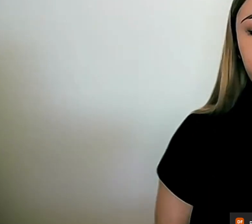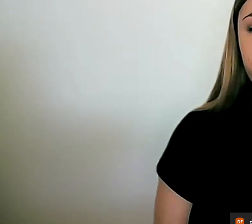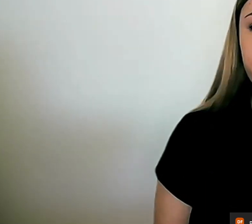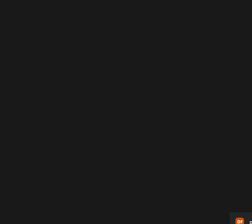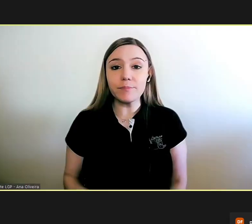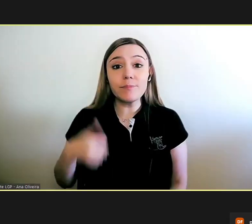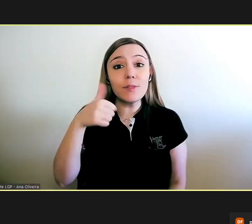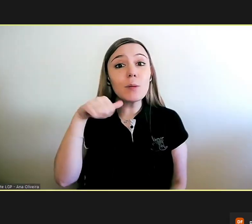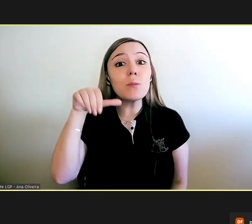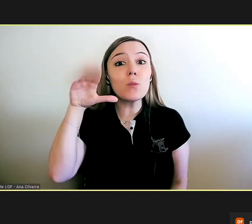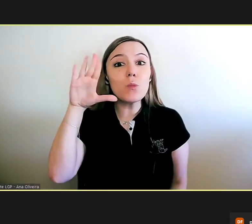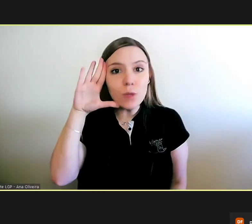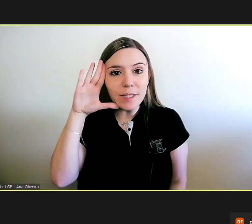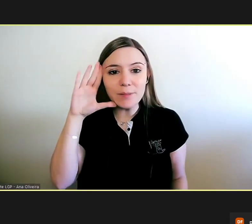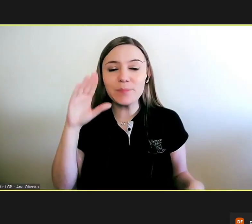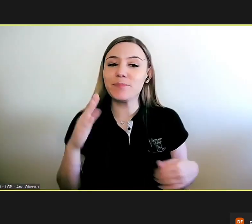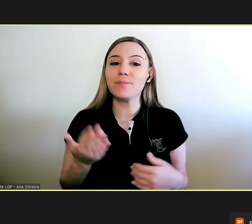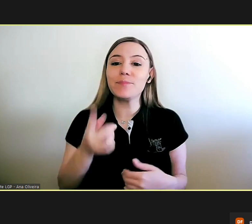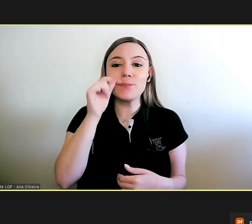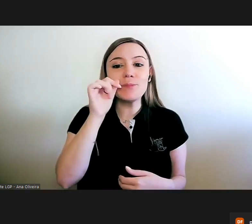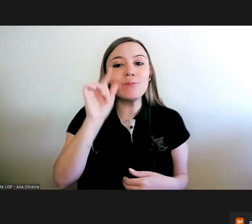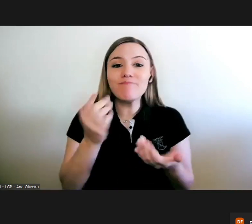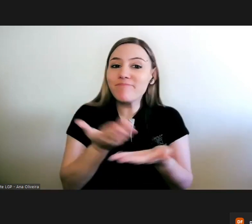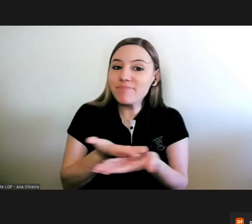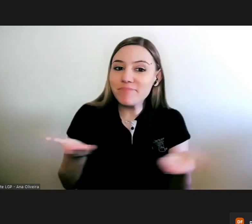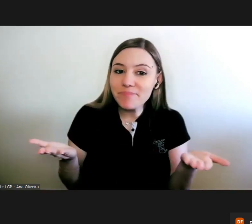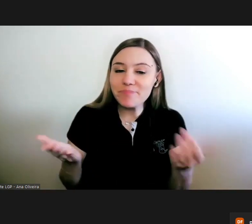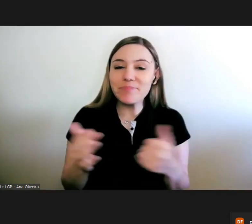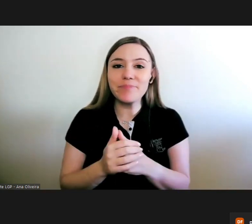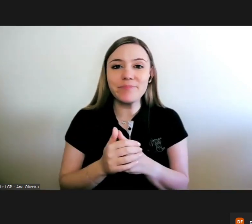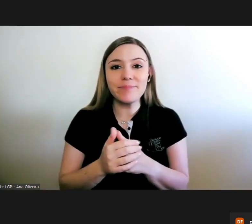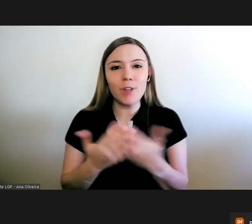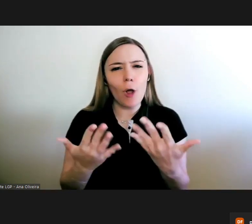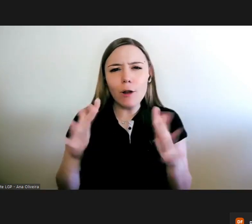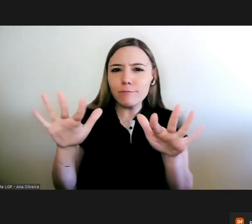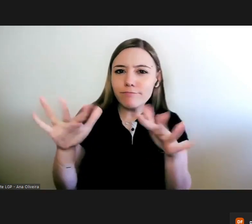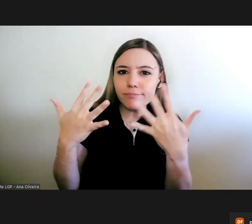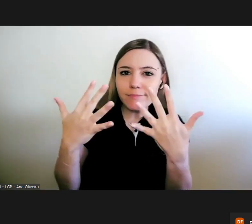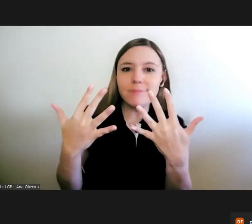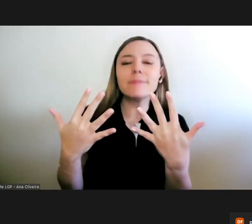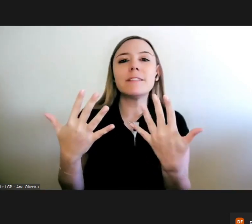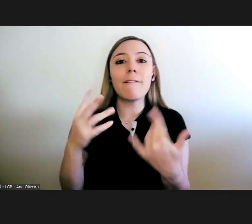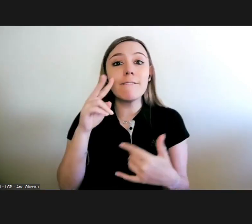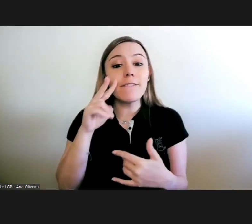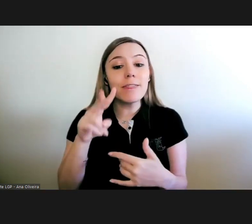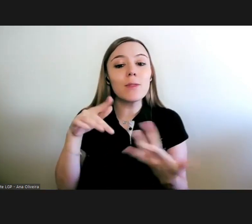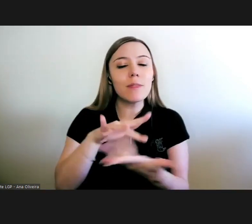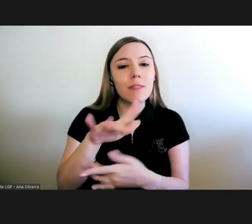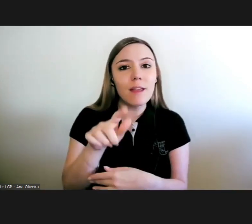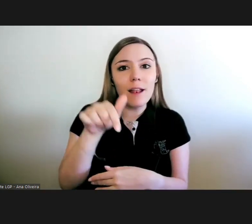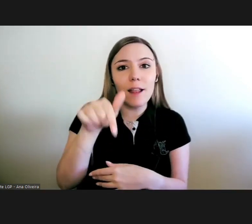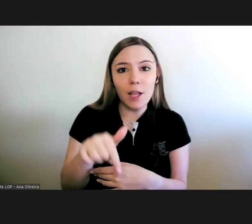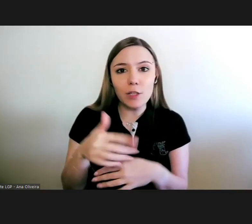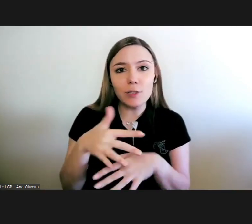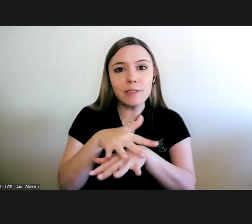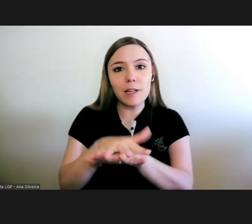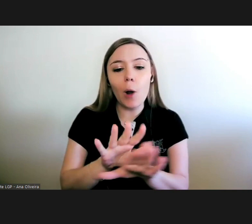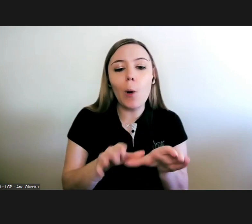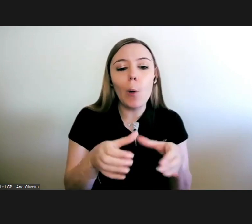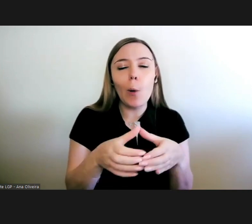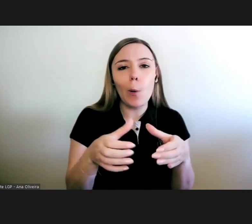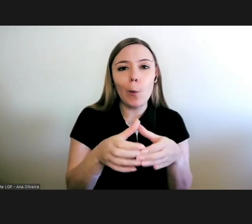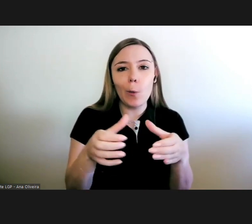Boa tarde a todas e a todos que se juntam a nós neste webinar integrado no ciclo sobre